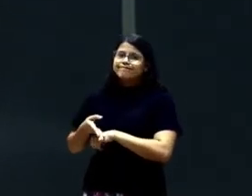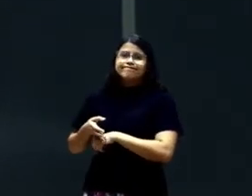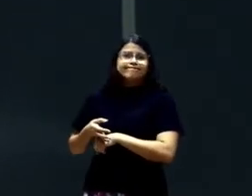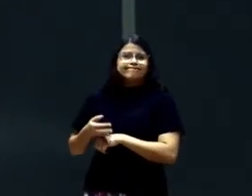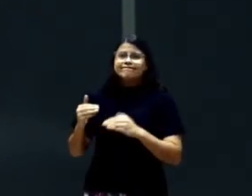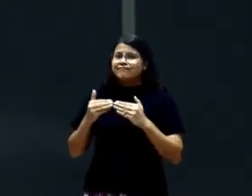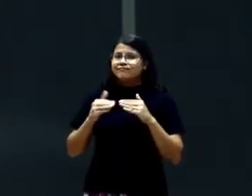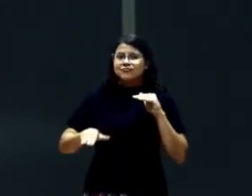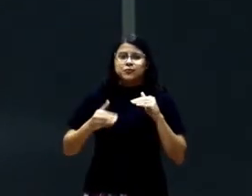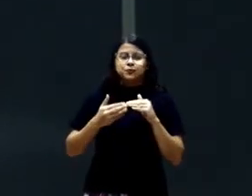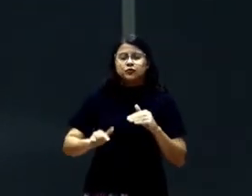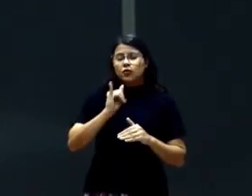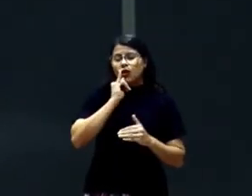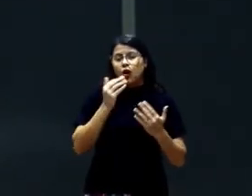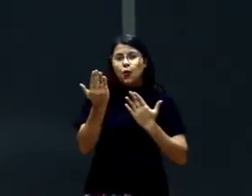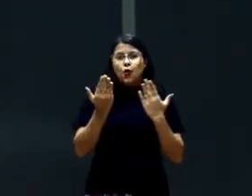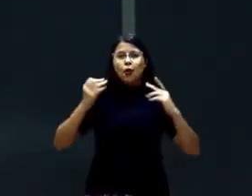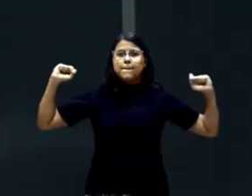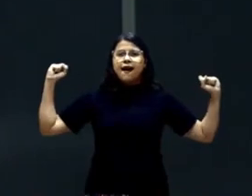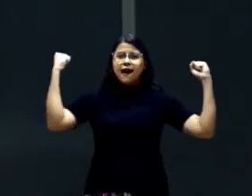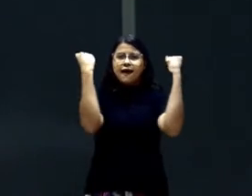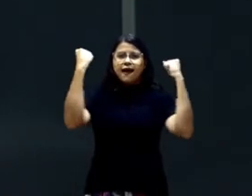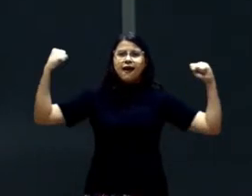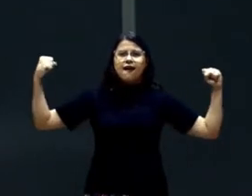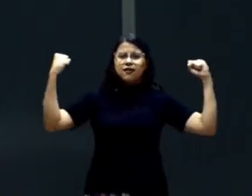Para estar em forma, você precisa praticar.